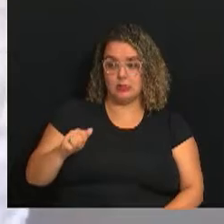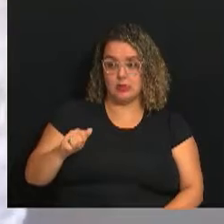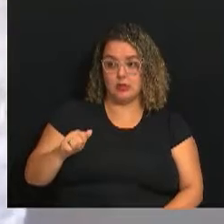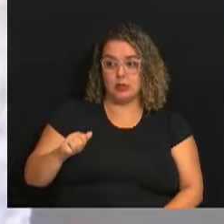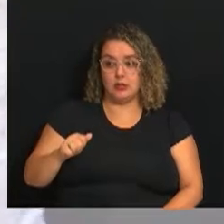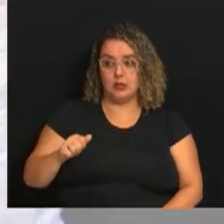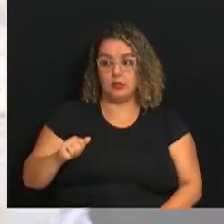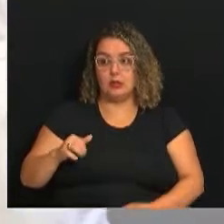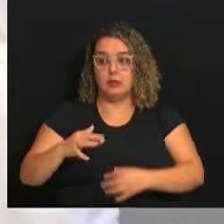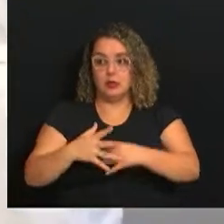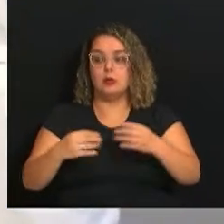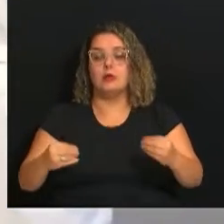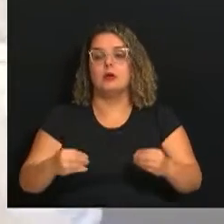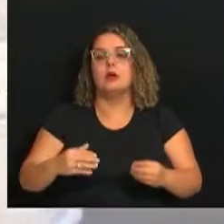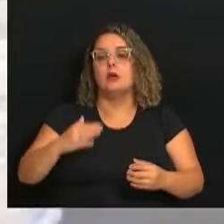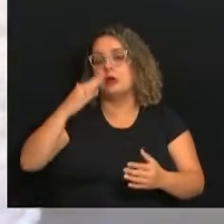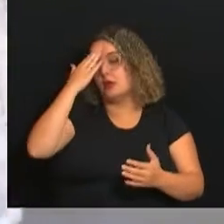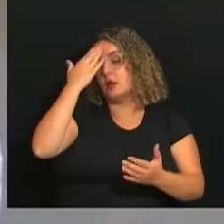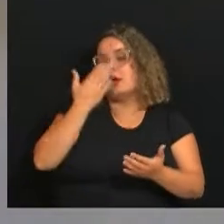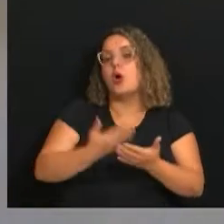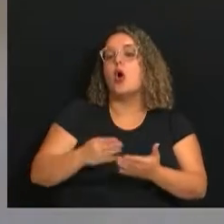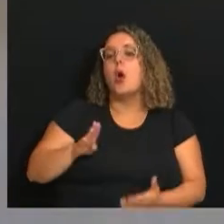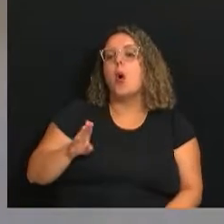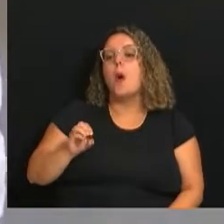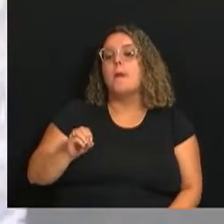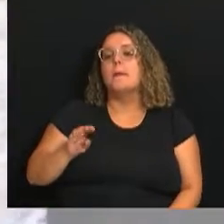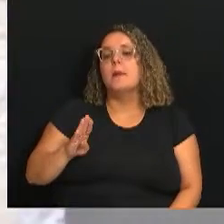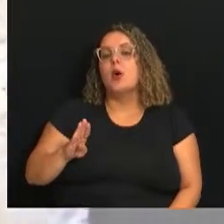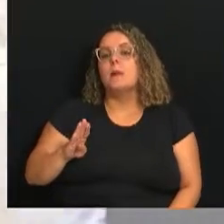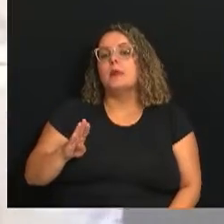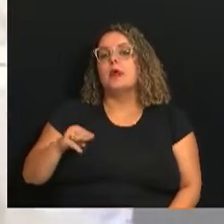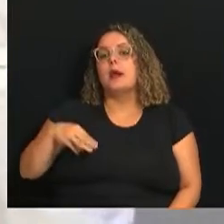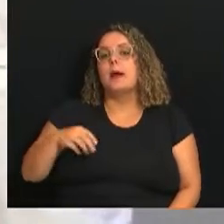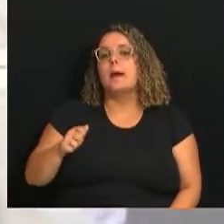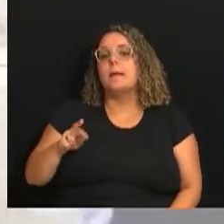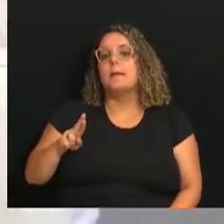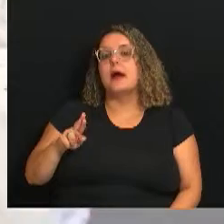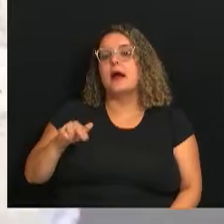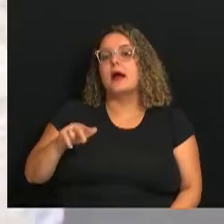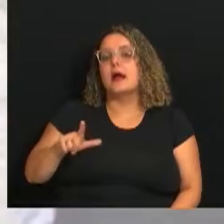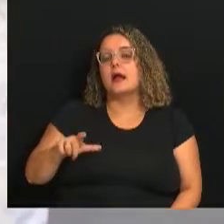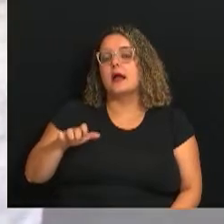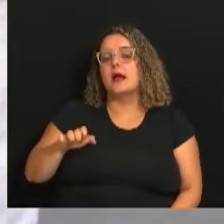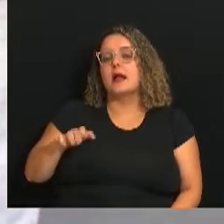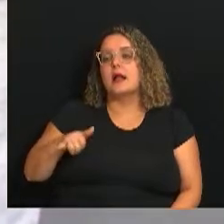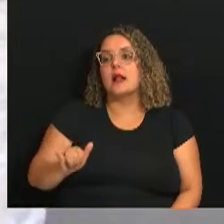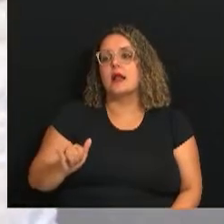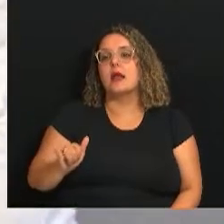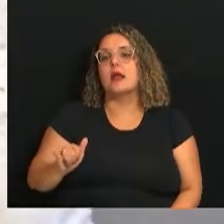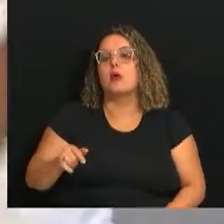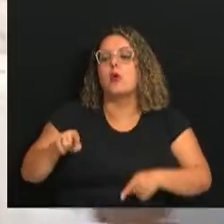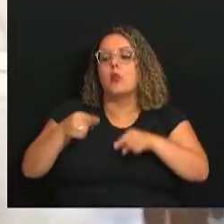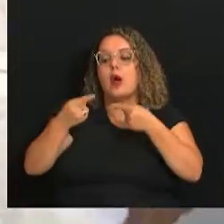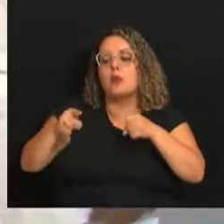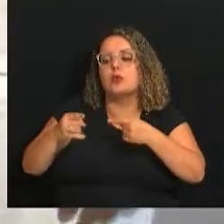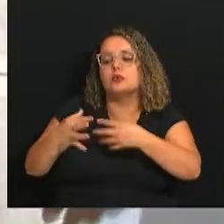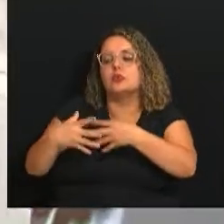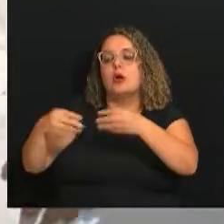sou um descendente puri, guarani, da Serra do Caparaó. Então tudo isso estava fundindo na minha mente naquele momento.